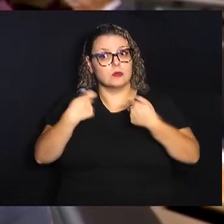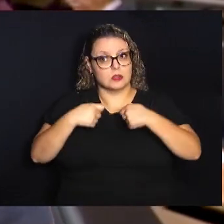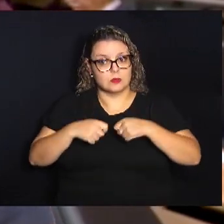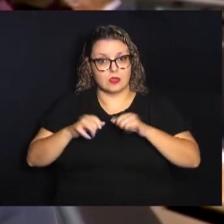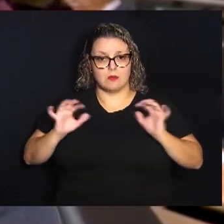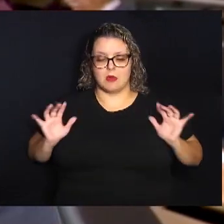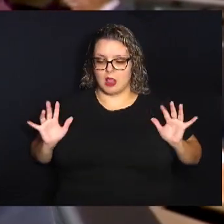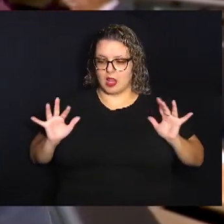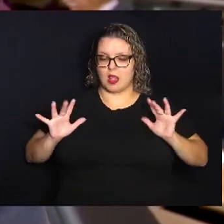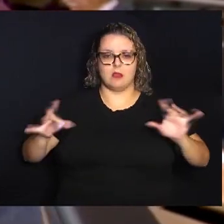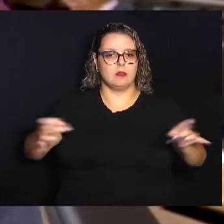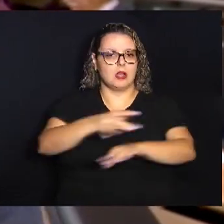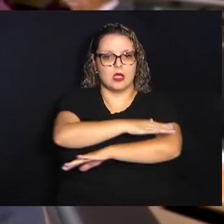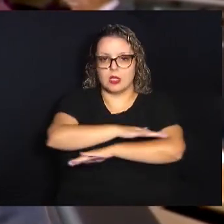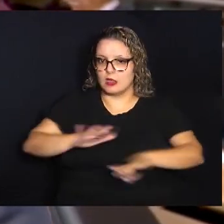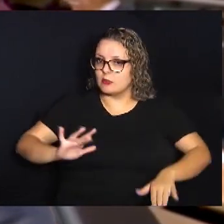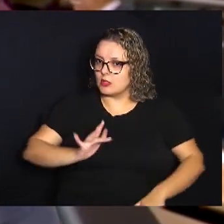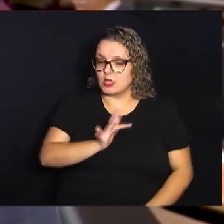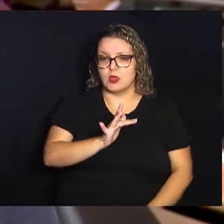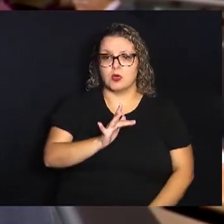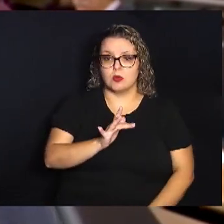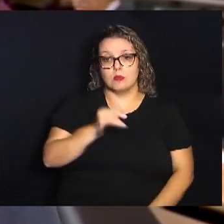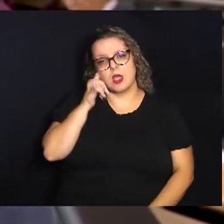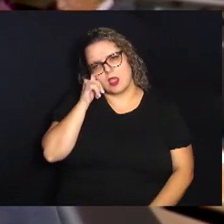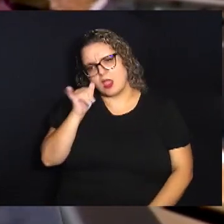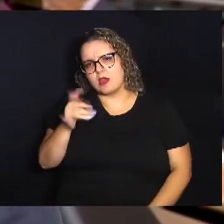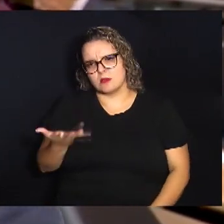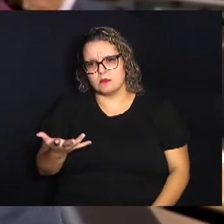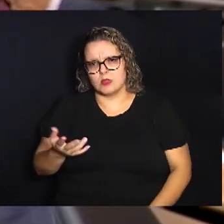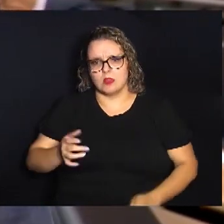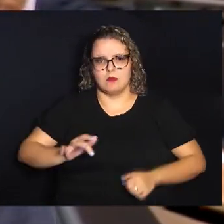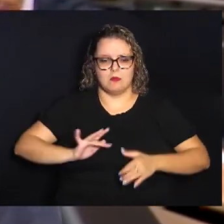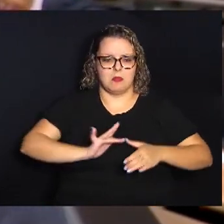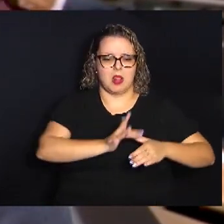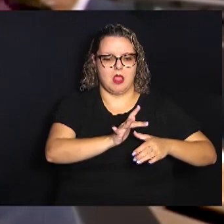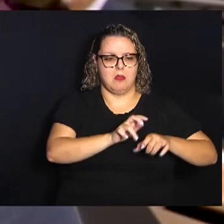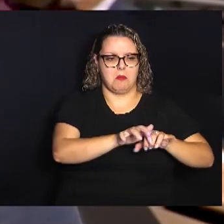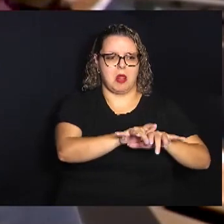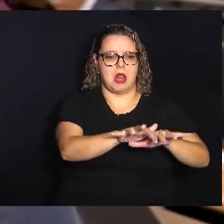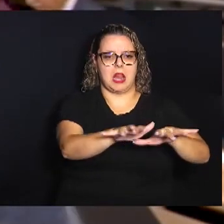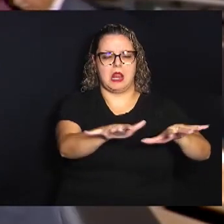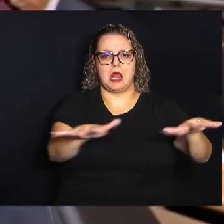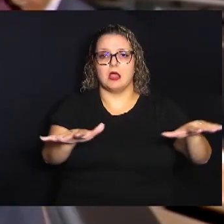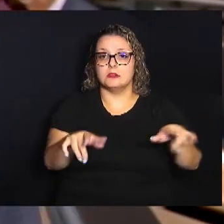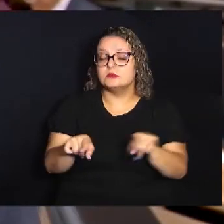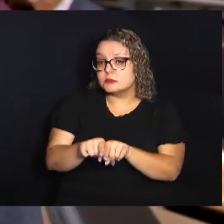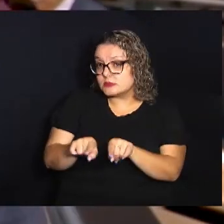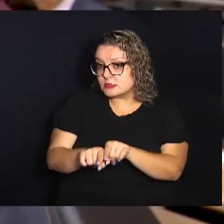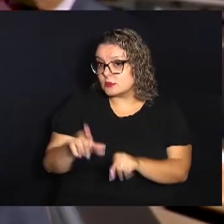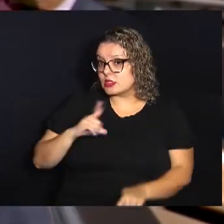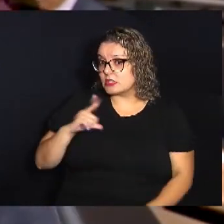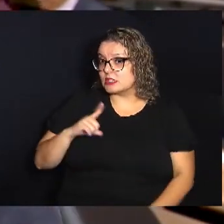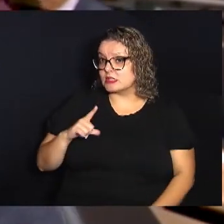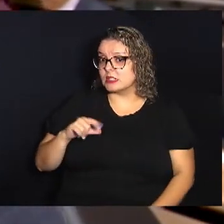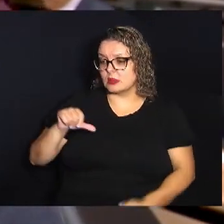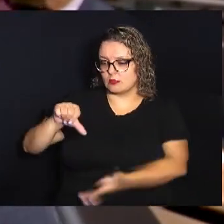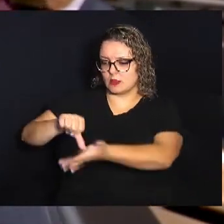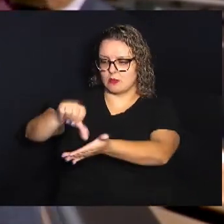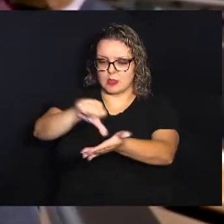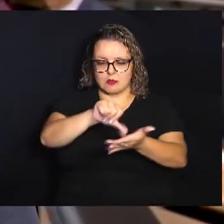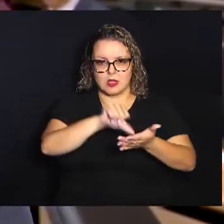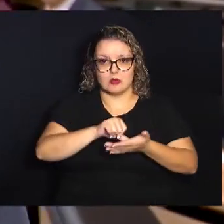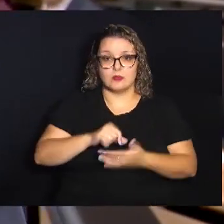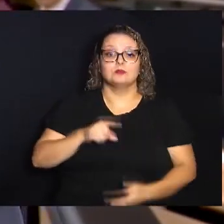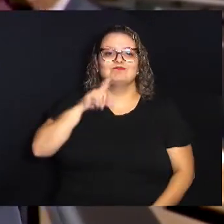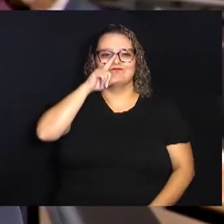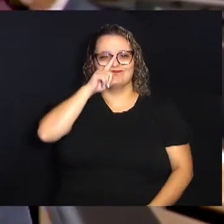de combate à dengue, para que evite essa proliferação. Contando também que existem pontos, fatores ali de risco,